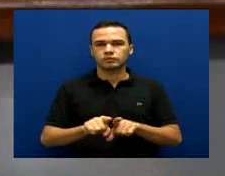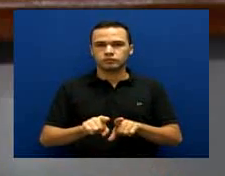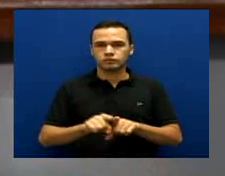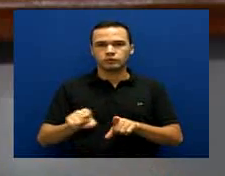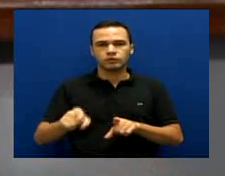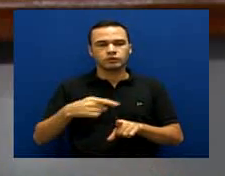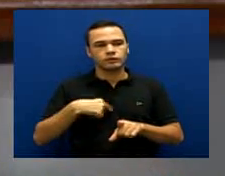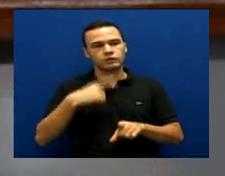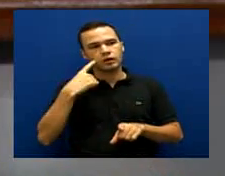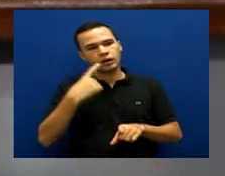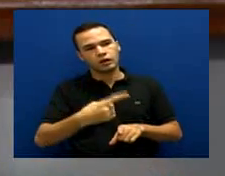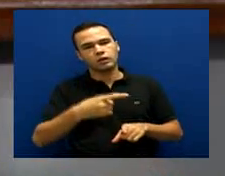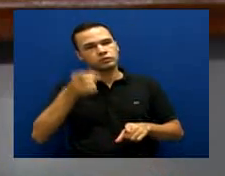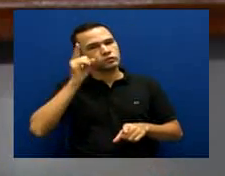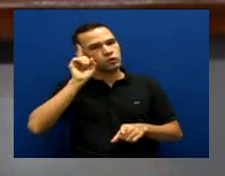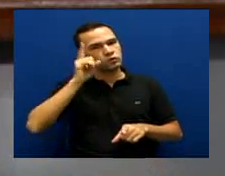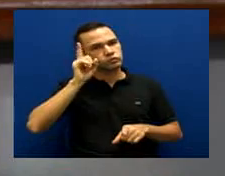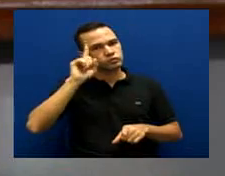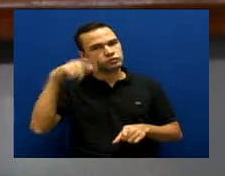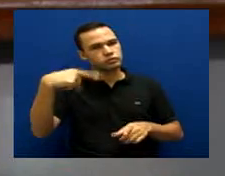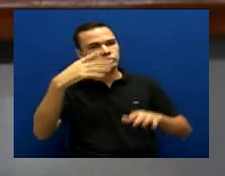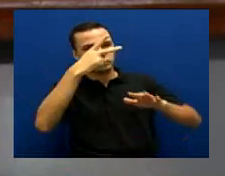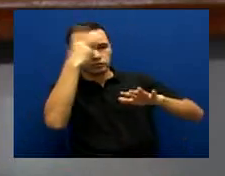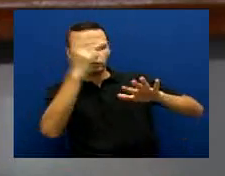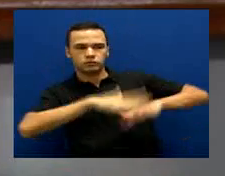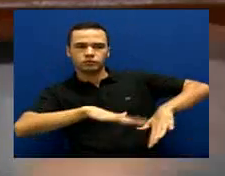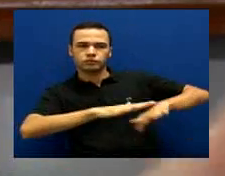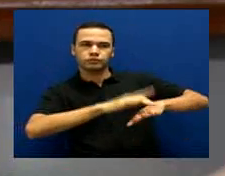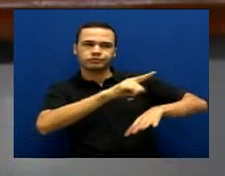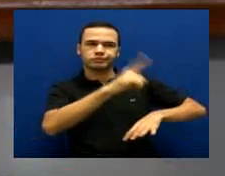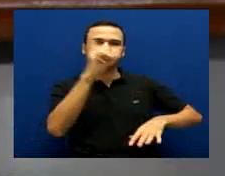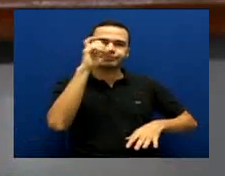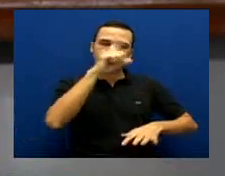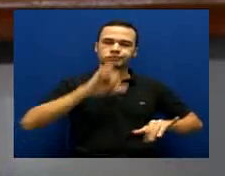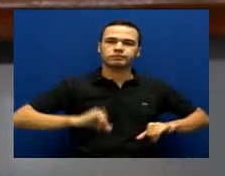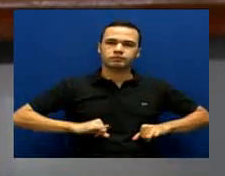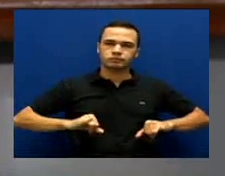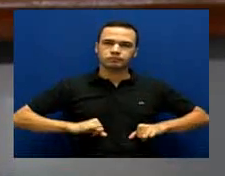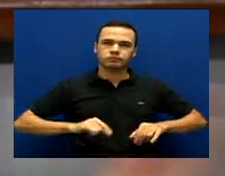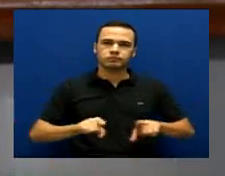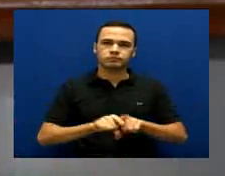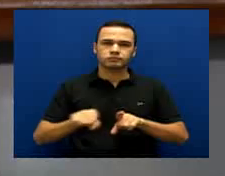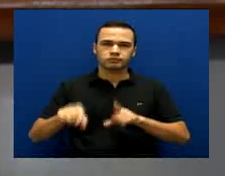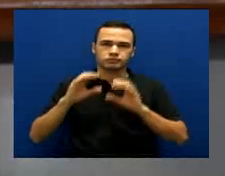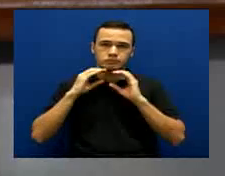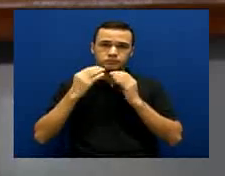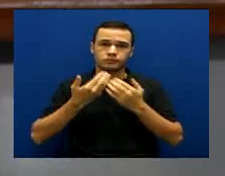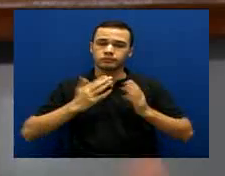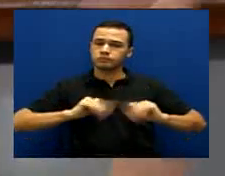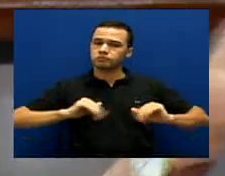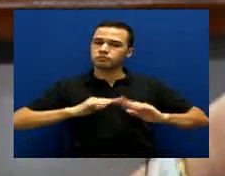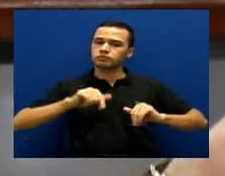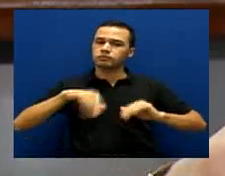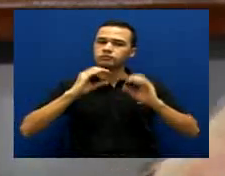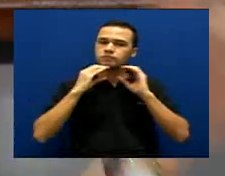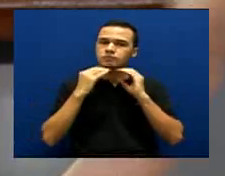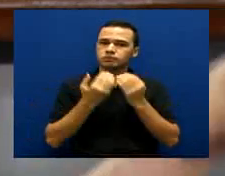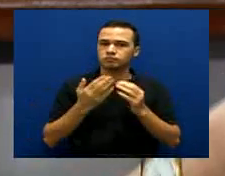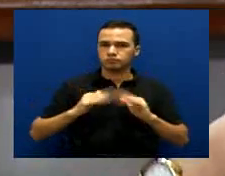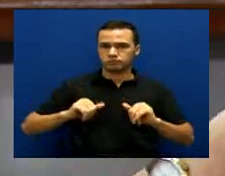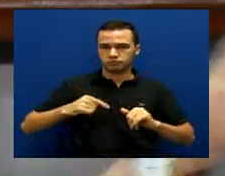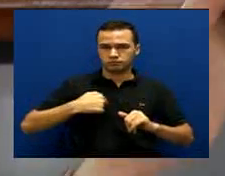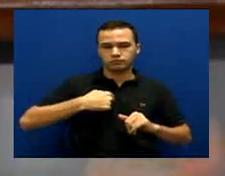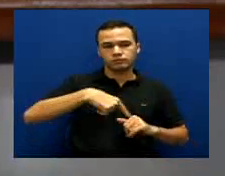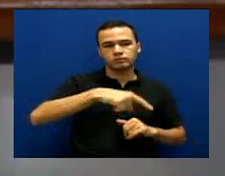isso se reflete no dia a dia da população e como as coisas são feitas aqui não se pediu permissão a câmara pediu permissão à